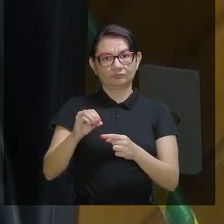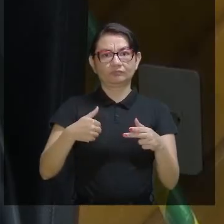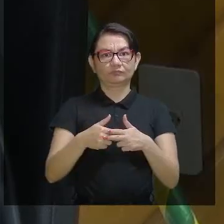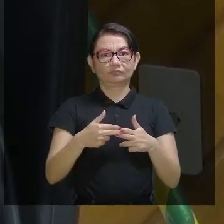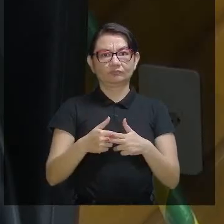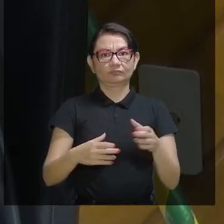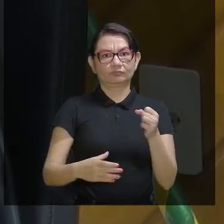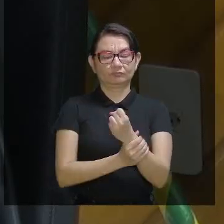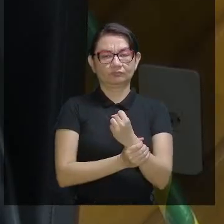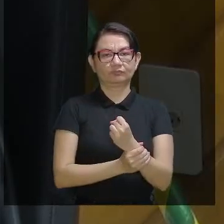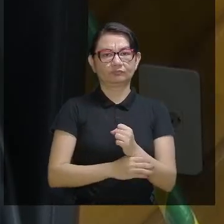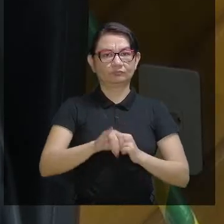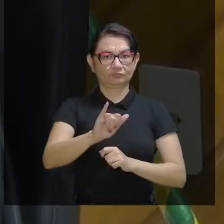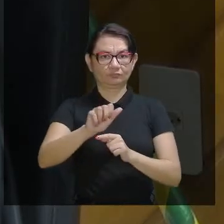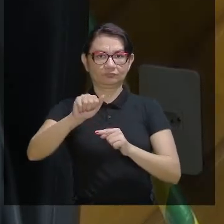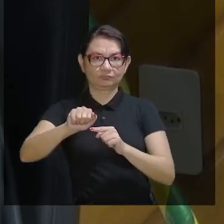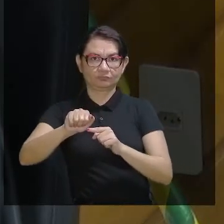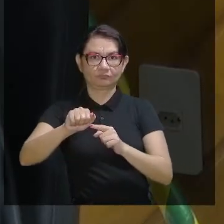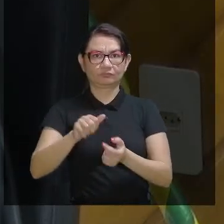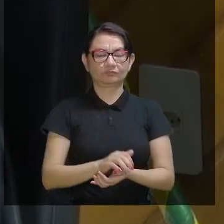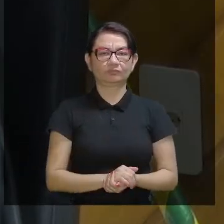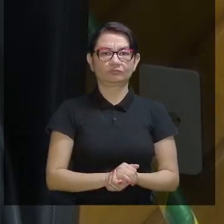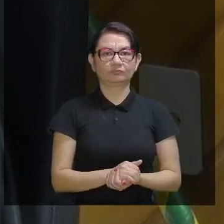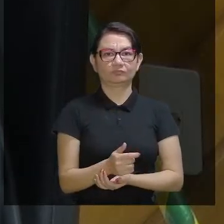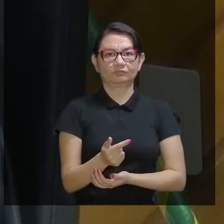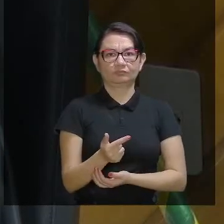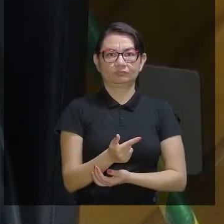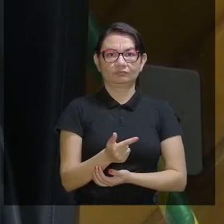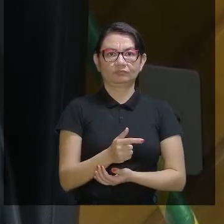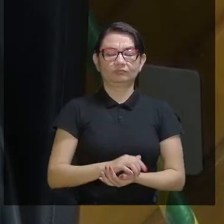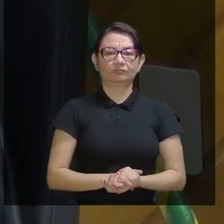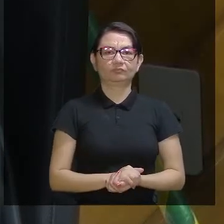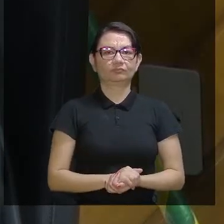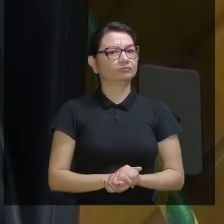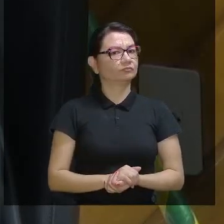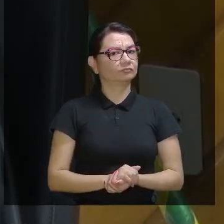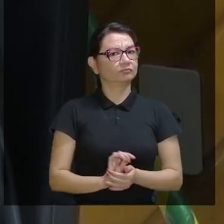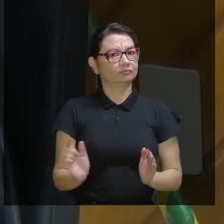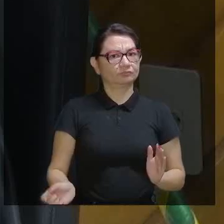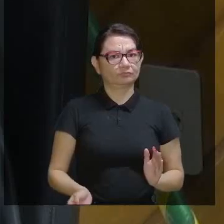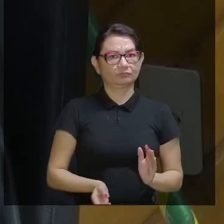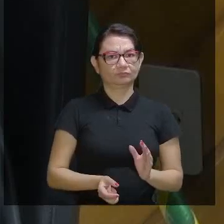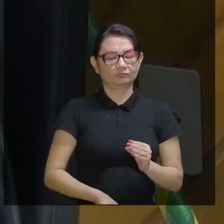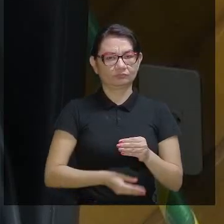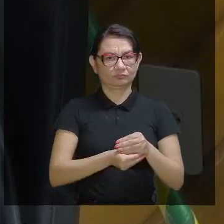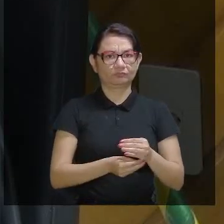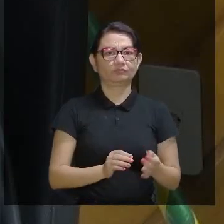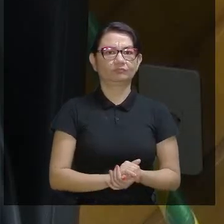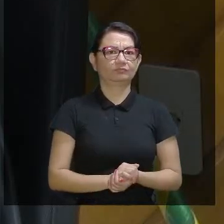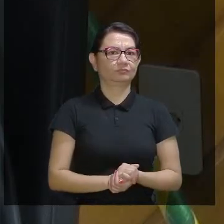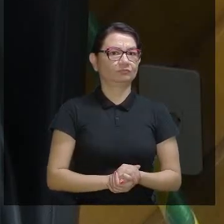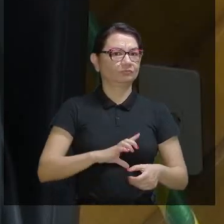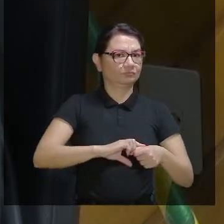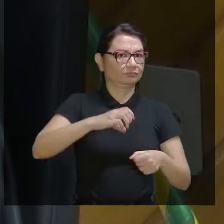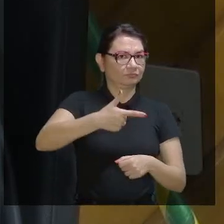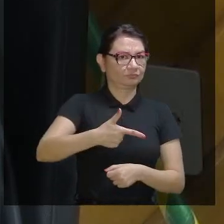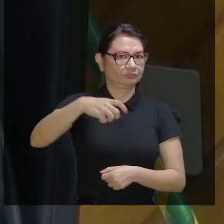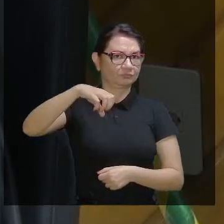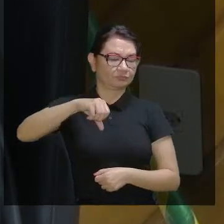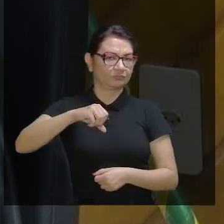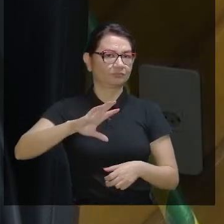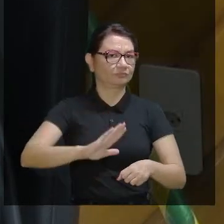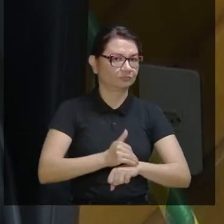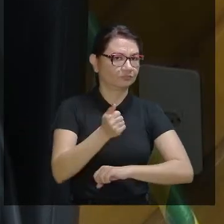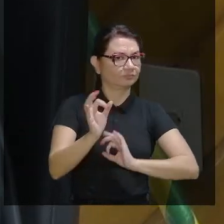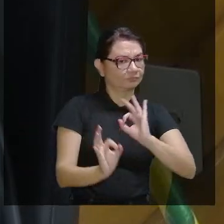inteligência artificial. 2, adicionar dispositivo na resolução após o artigo 29 para